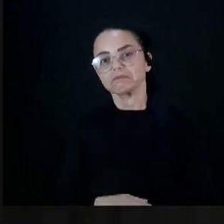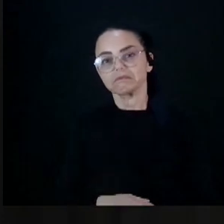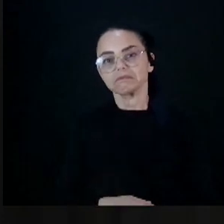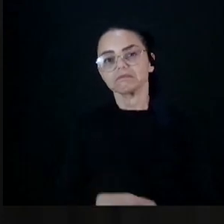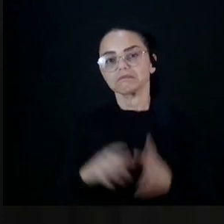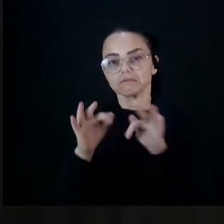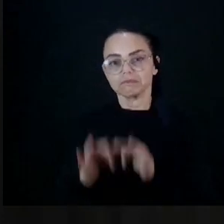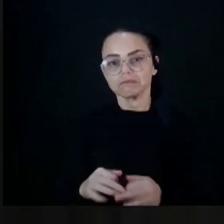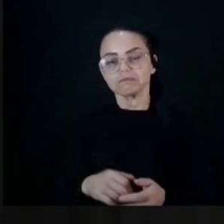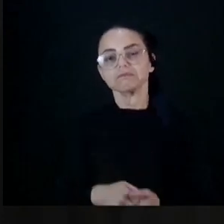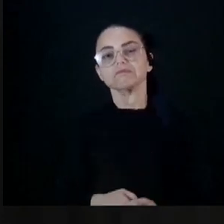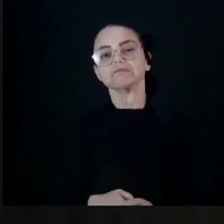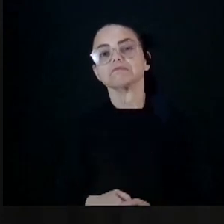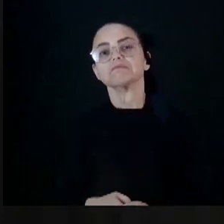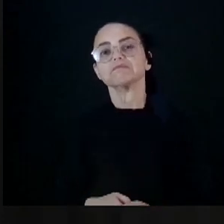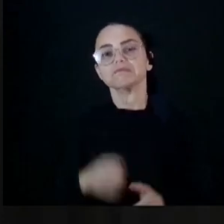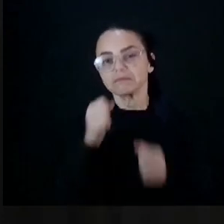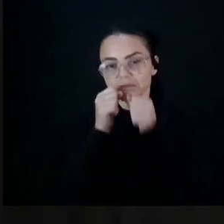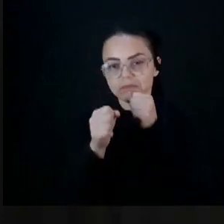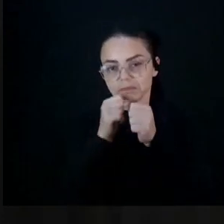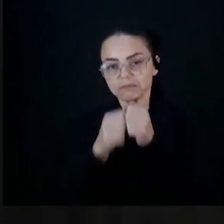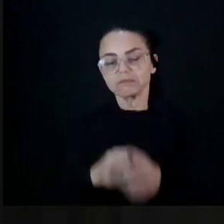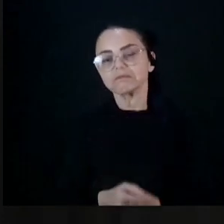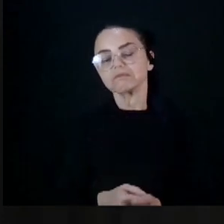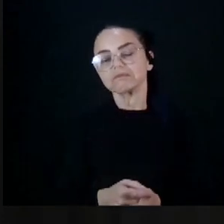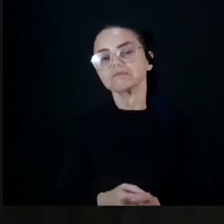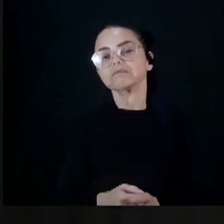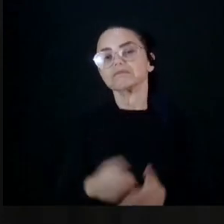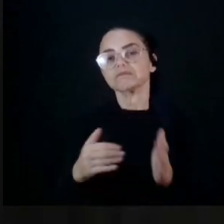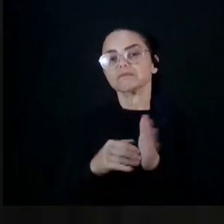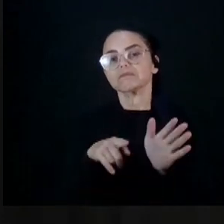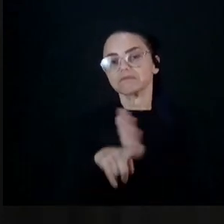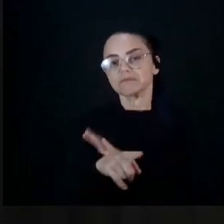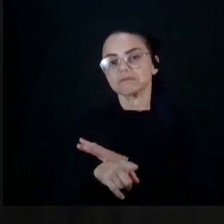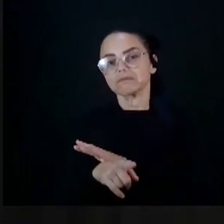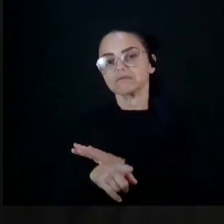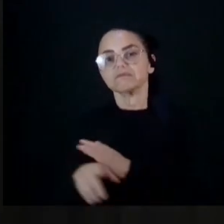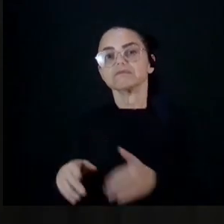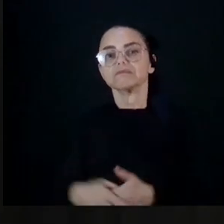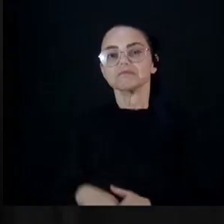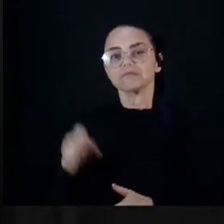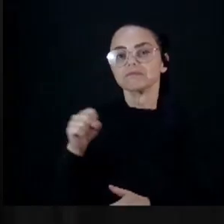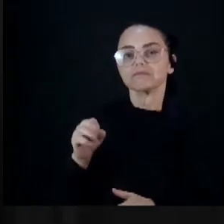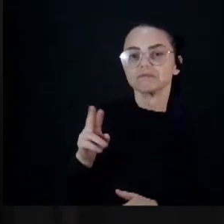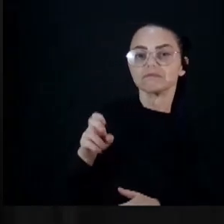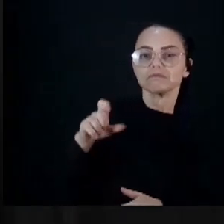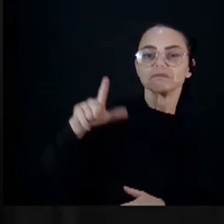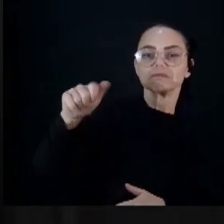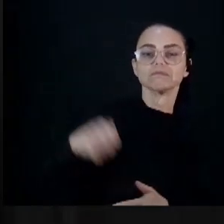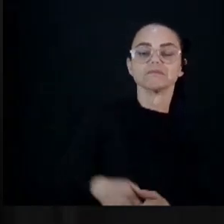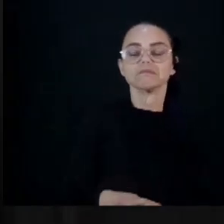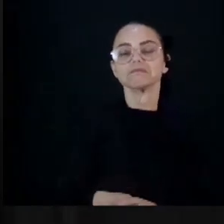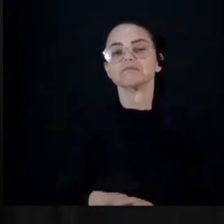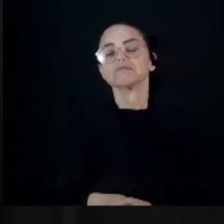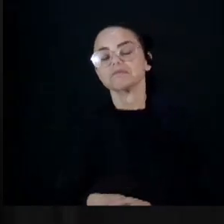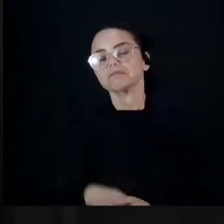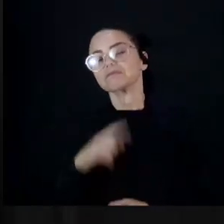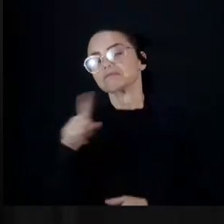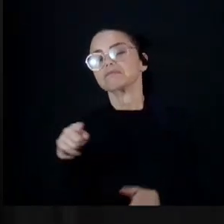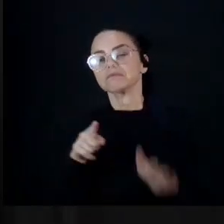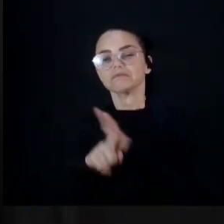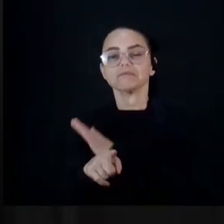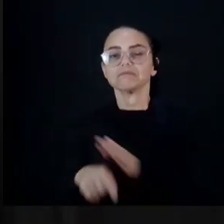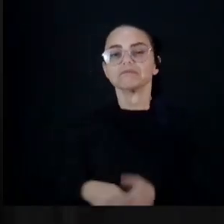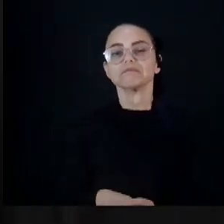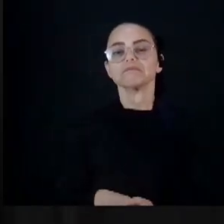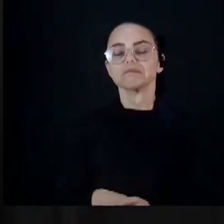final da nossa entrevista e quem vai fazer a última pergunta para o professor é o Samuel. E aí, Samuel, qual é a sua pergunta